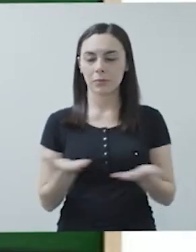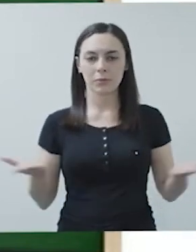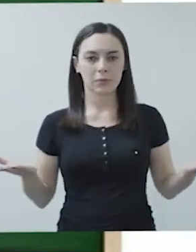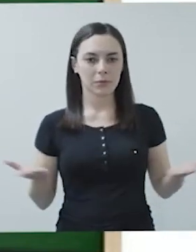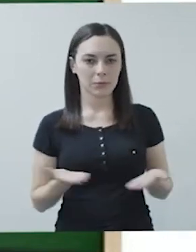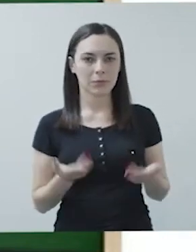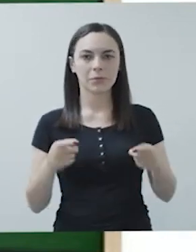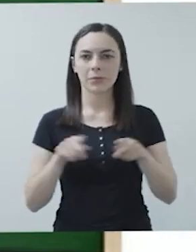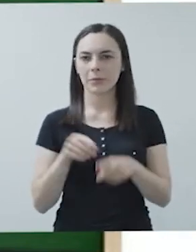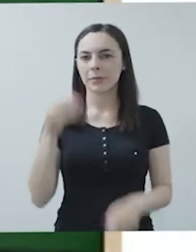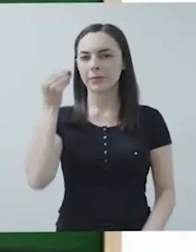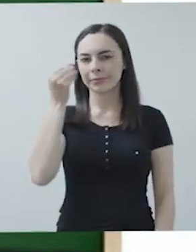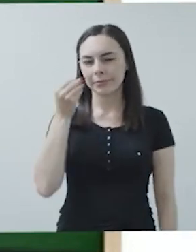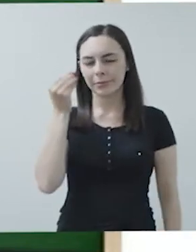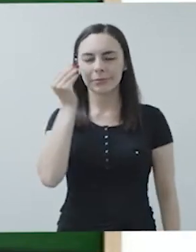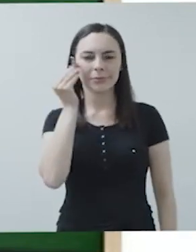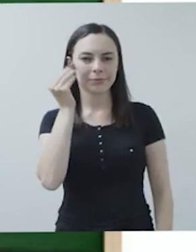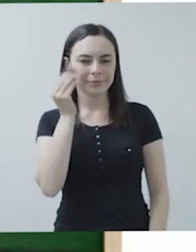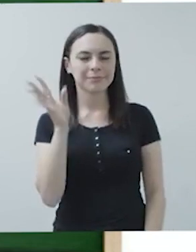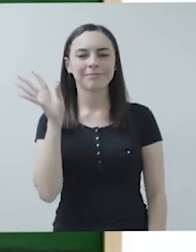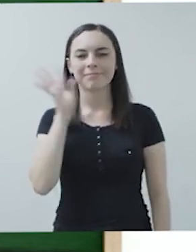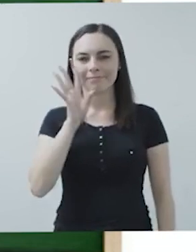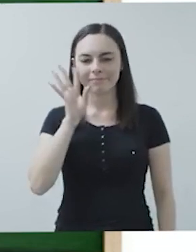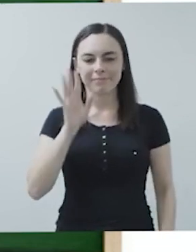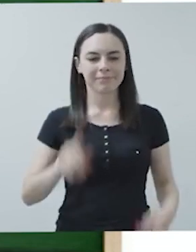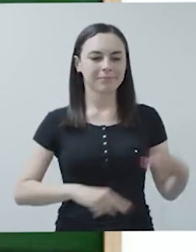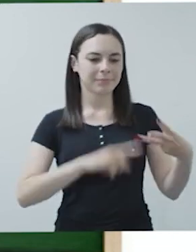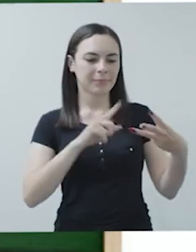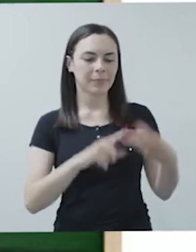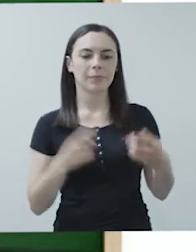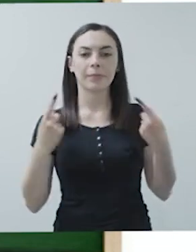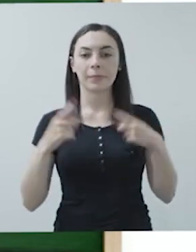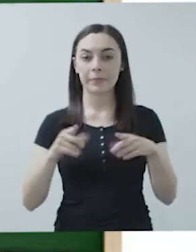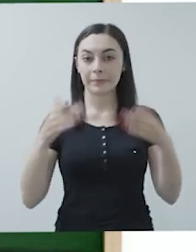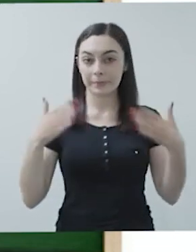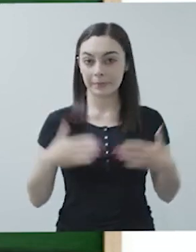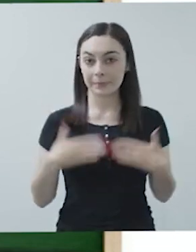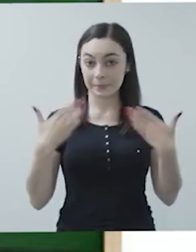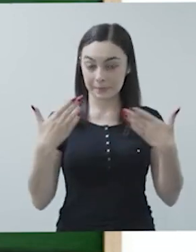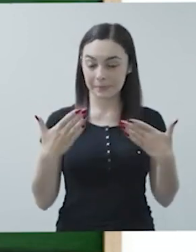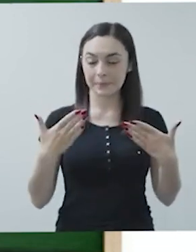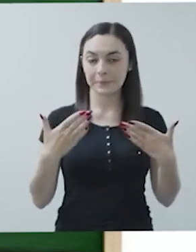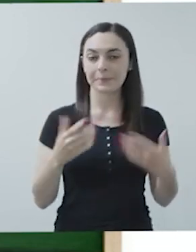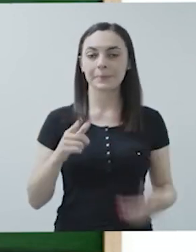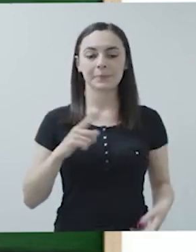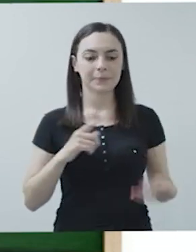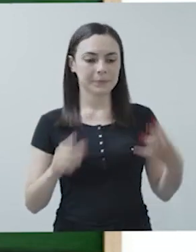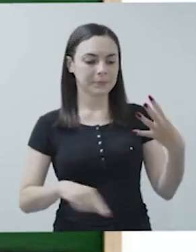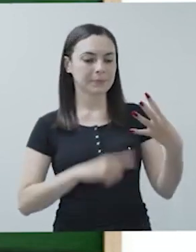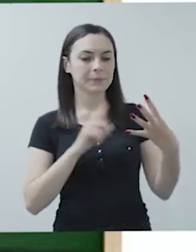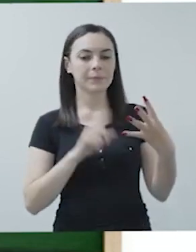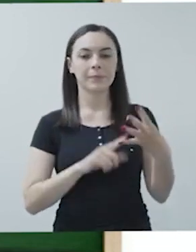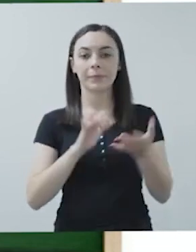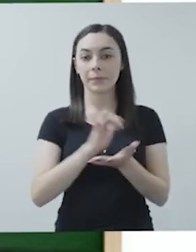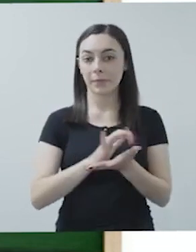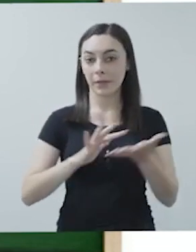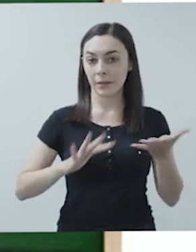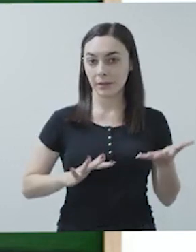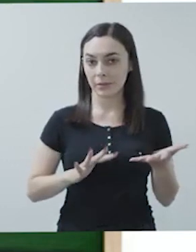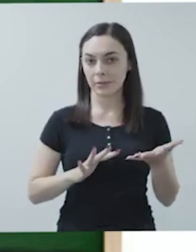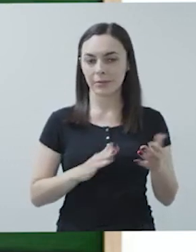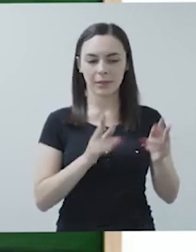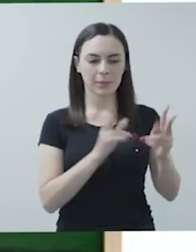e até com experiências, né? Foi bem legal. Tivemos o nosso desafio relâmpago, a nossa atividade